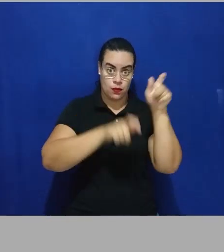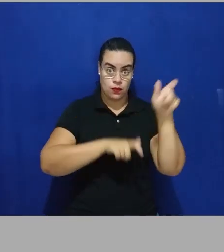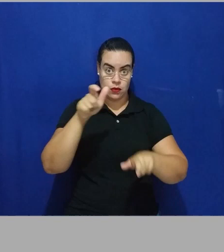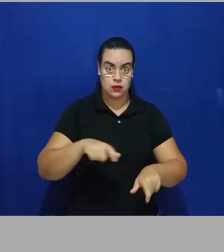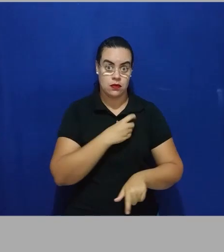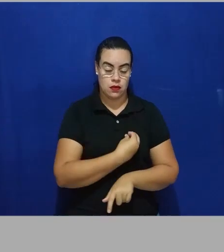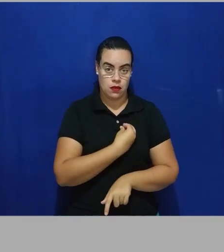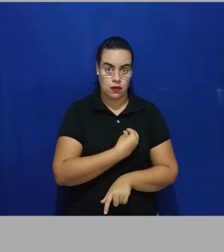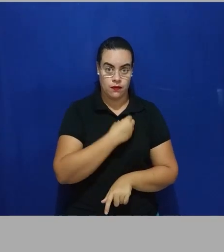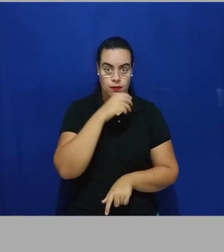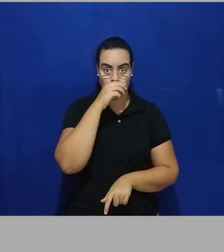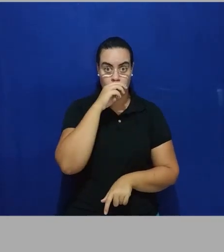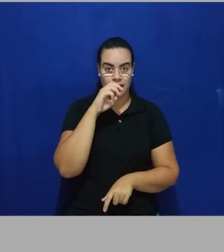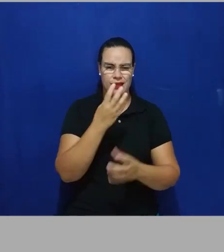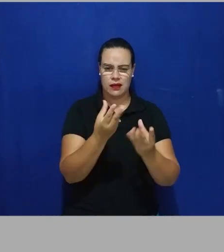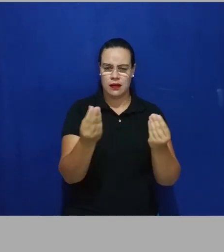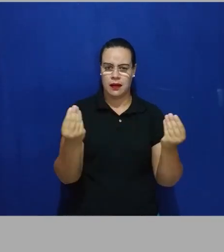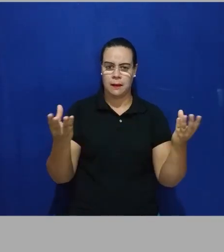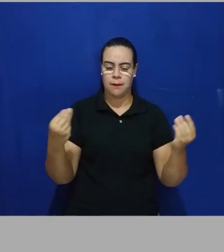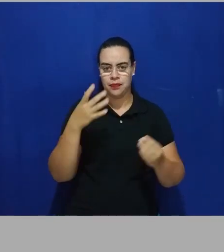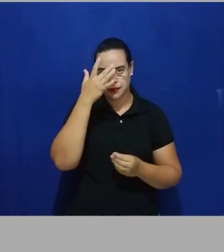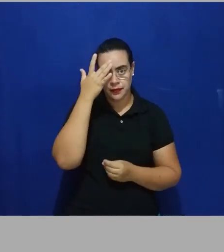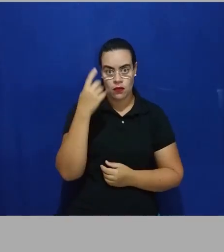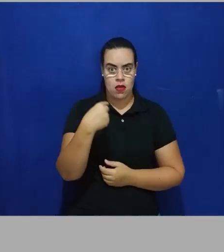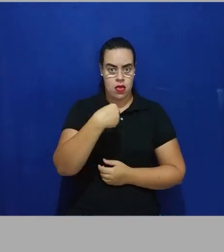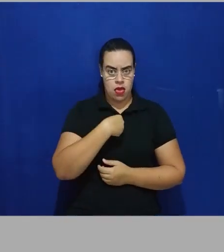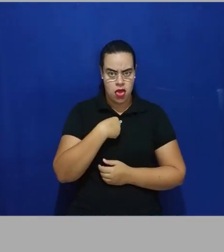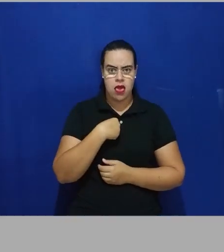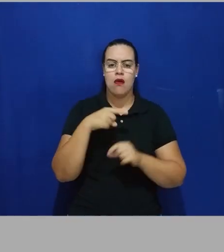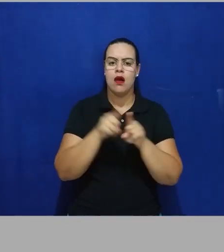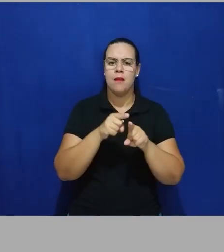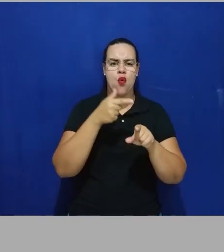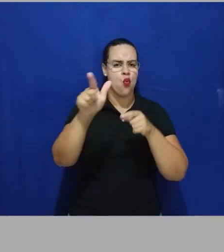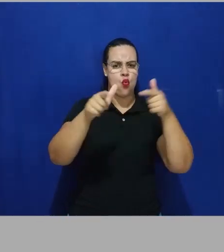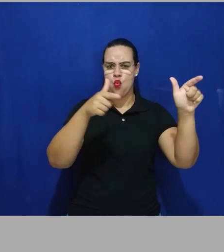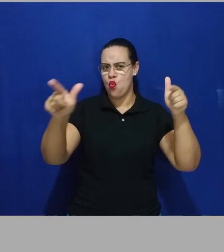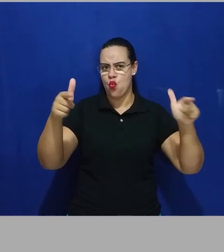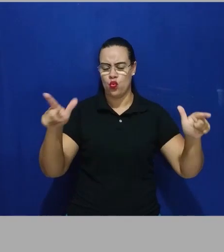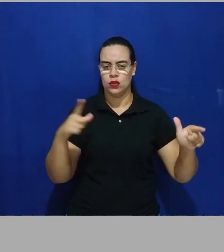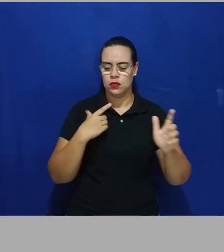dessas pessoas, como eu e como outras, estão entrando nessa idade